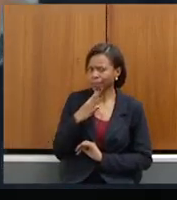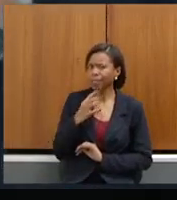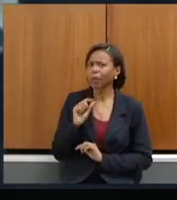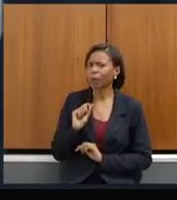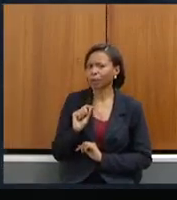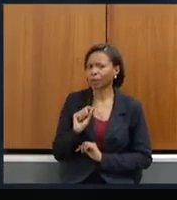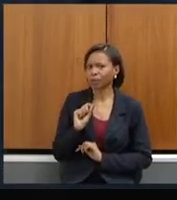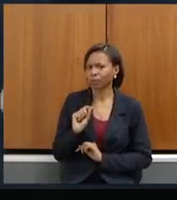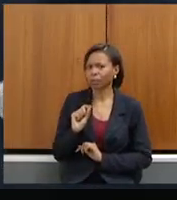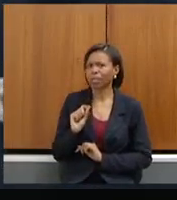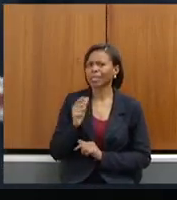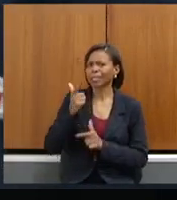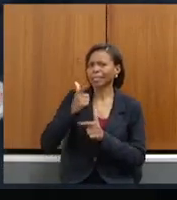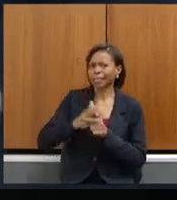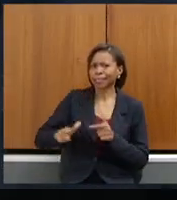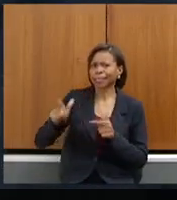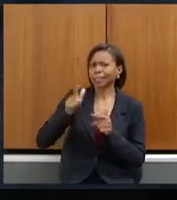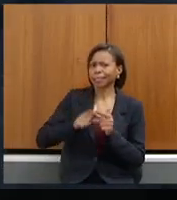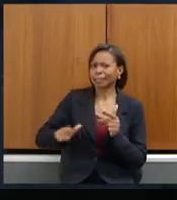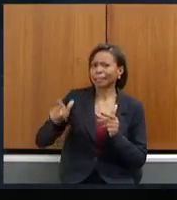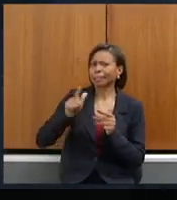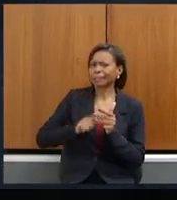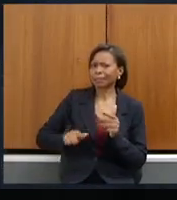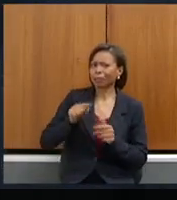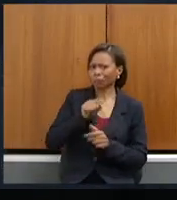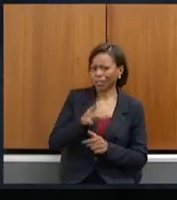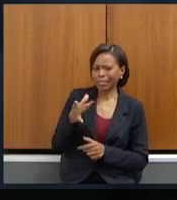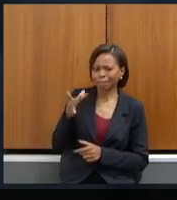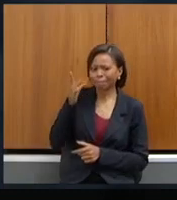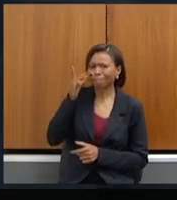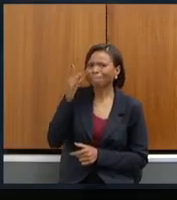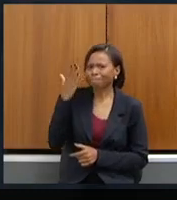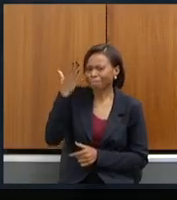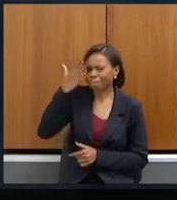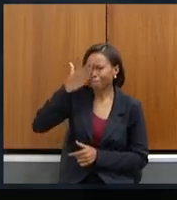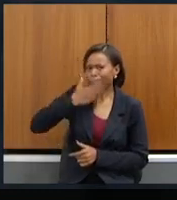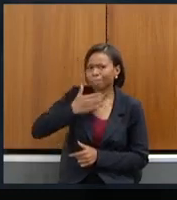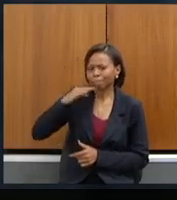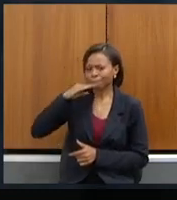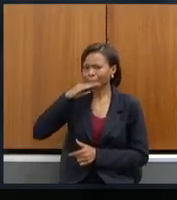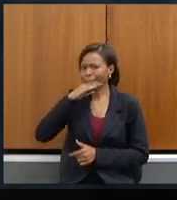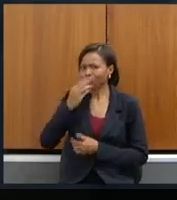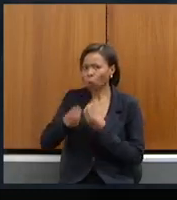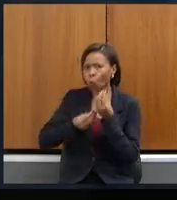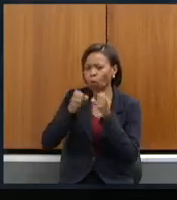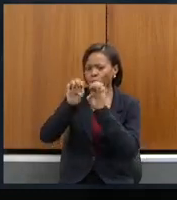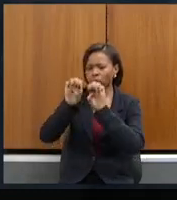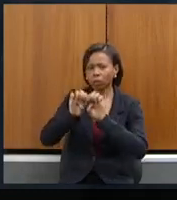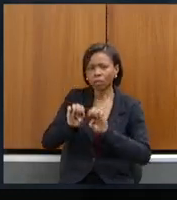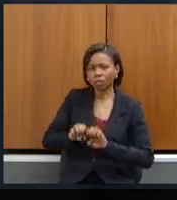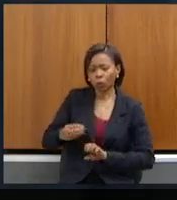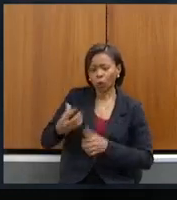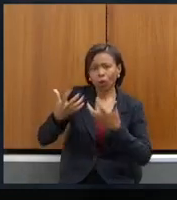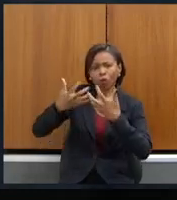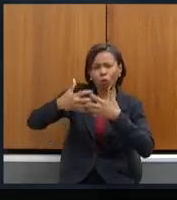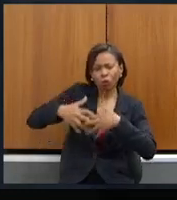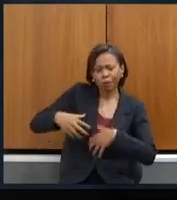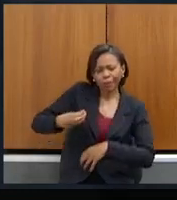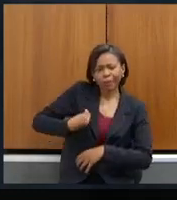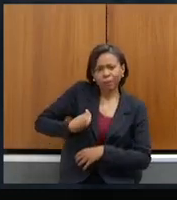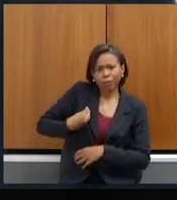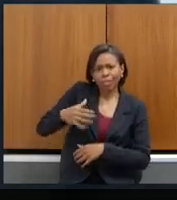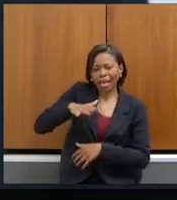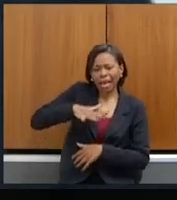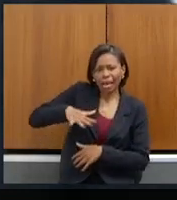a problemática em bloco né da estrutura do funcionamento dos órgãos